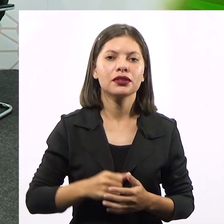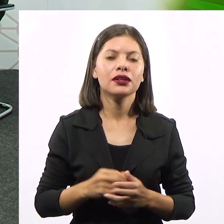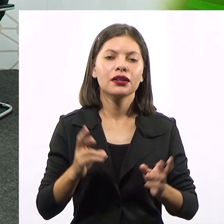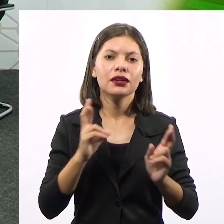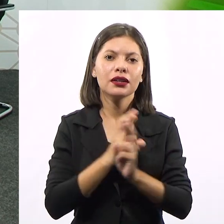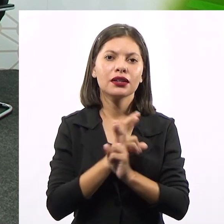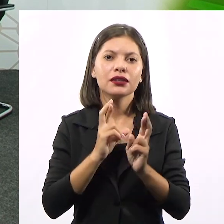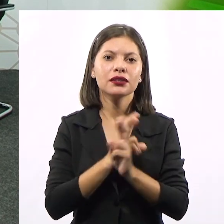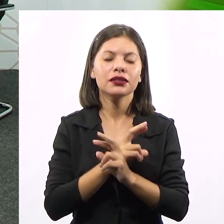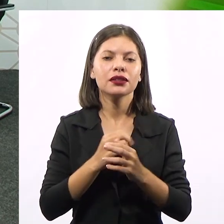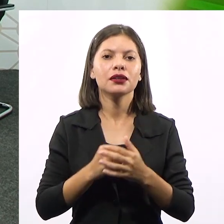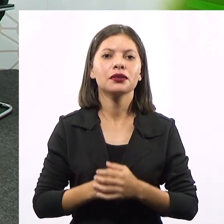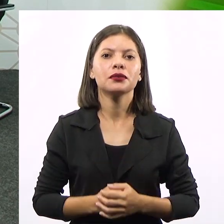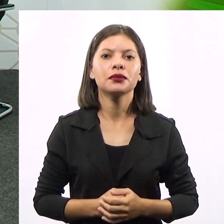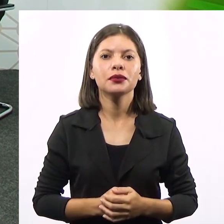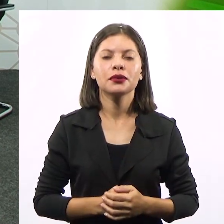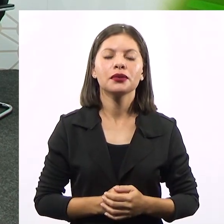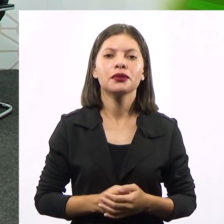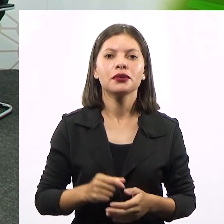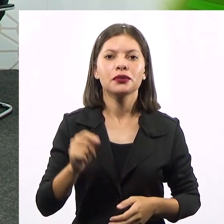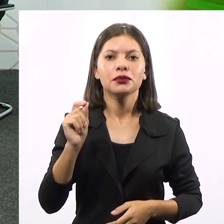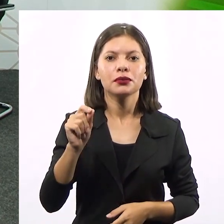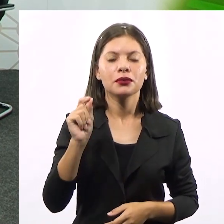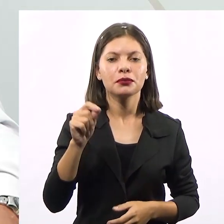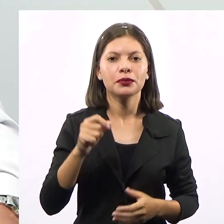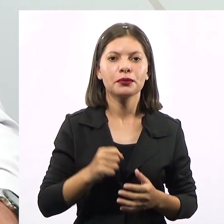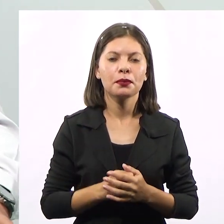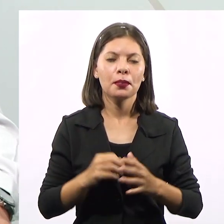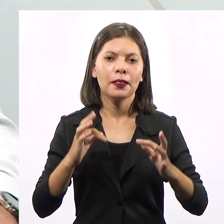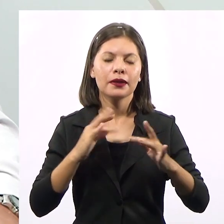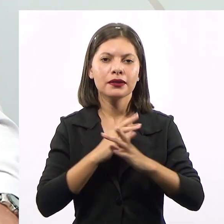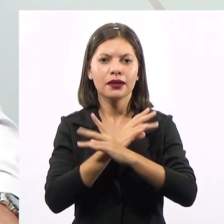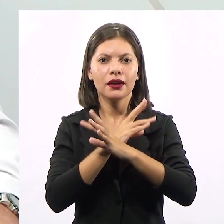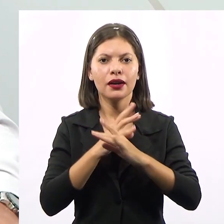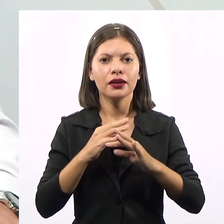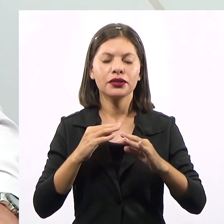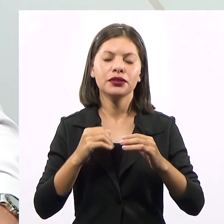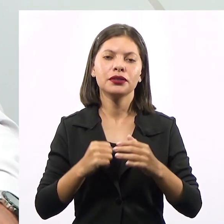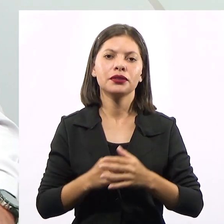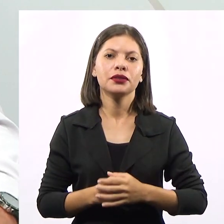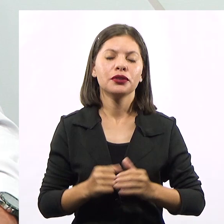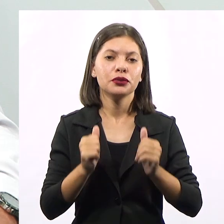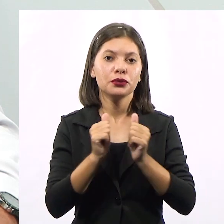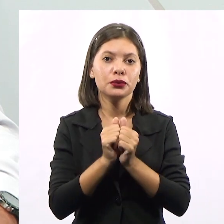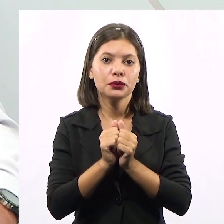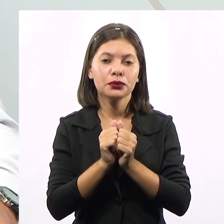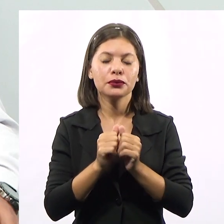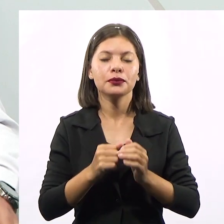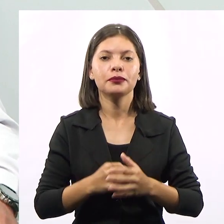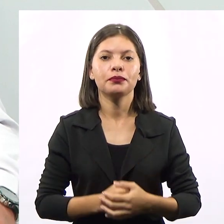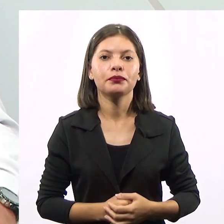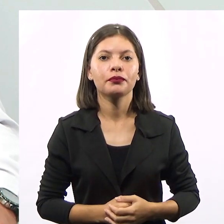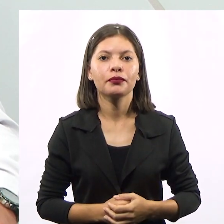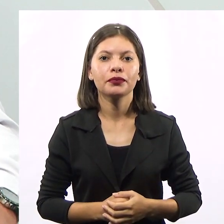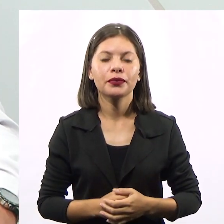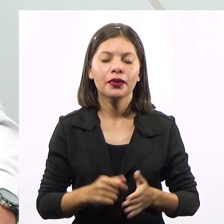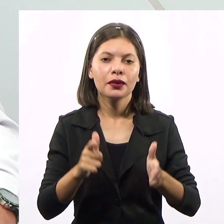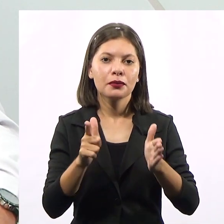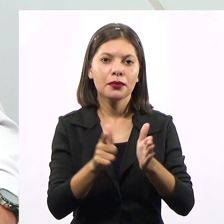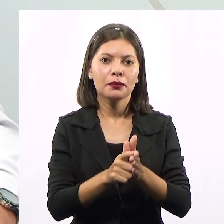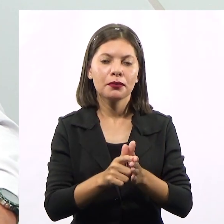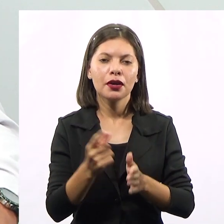Amazonas. Então, como que essa relação estabelece entre uma cidade com a outra? Então, pensar o